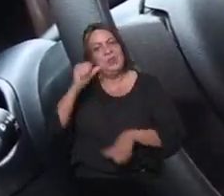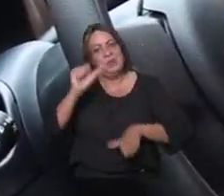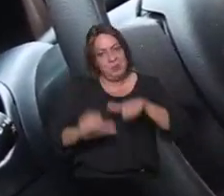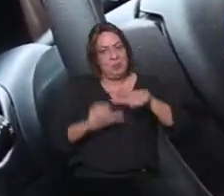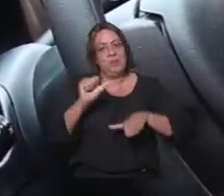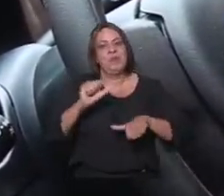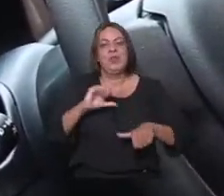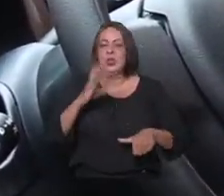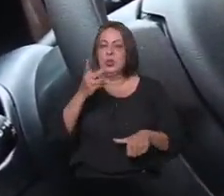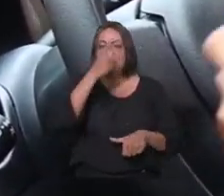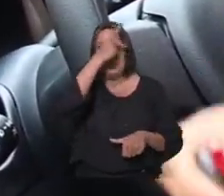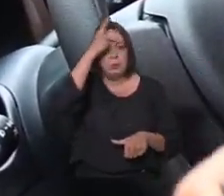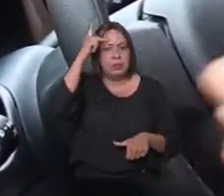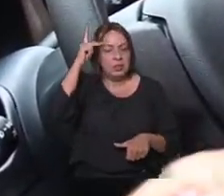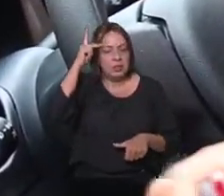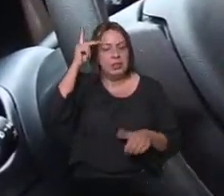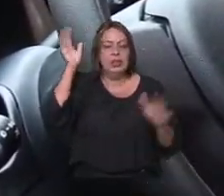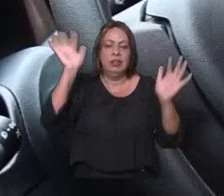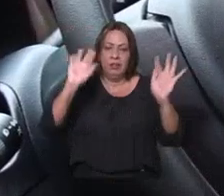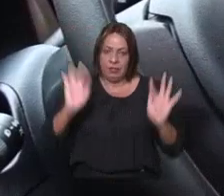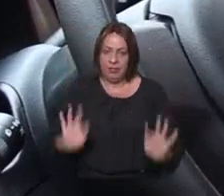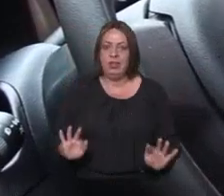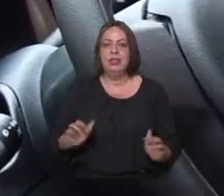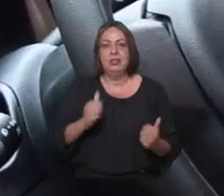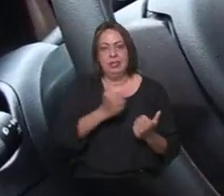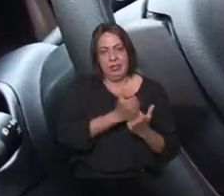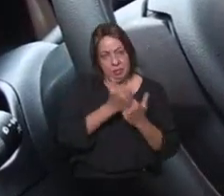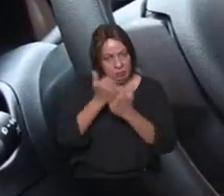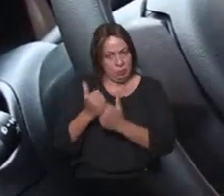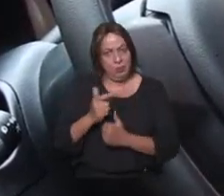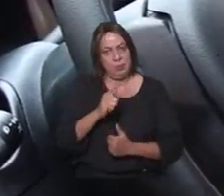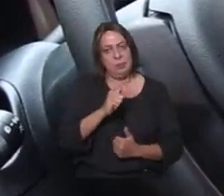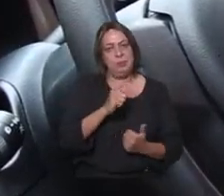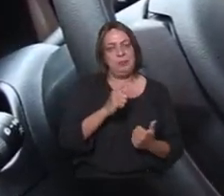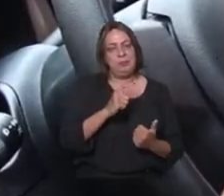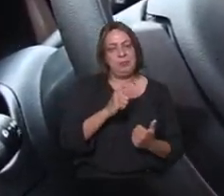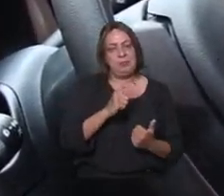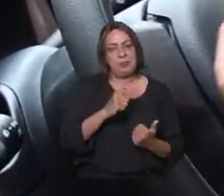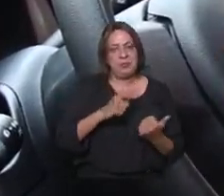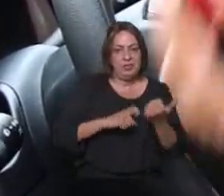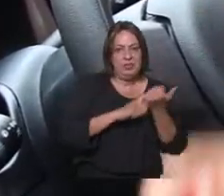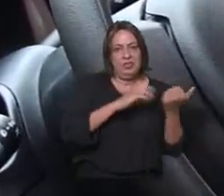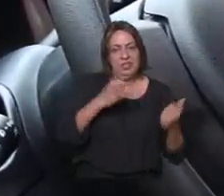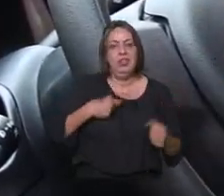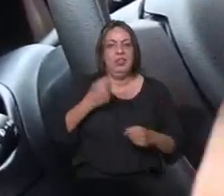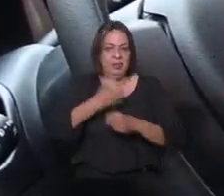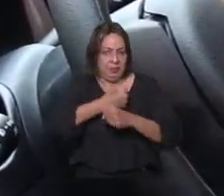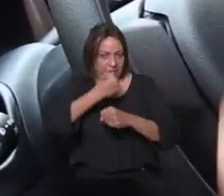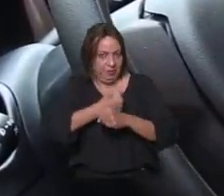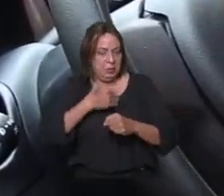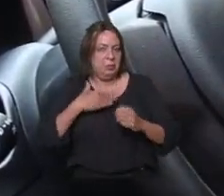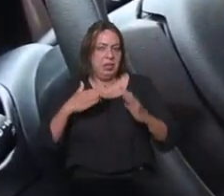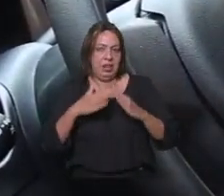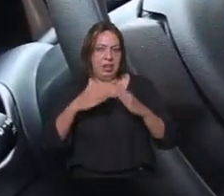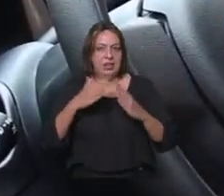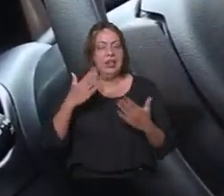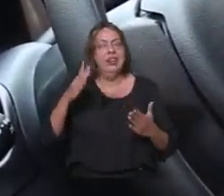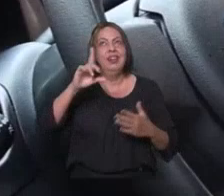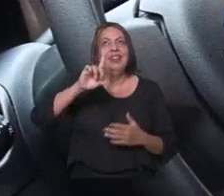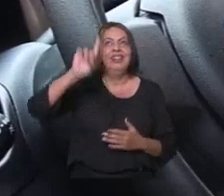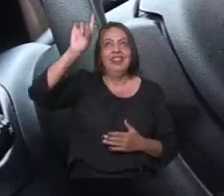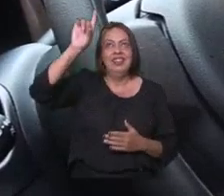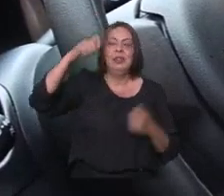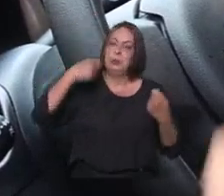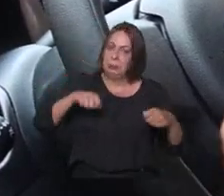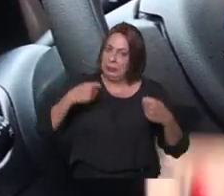só eu, como todas as pessoas que é felizado com o Caju Cap. E vou também fazer, reformar minha casa, graças a Deus, né, que